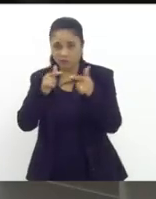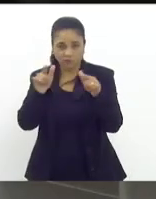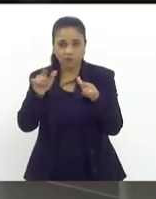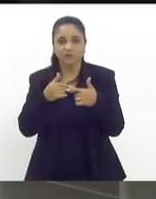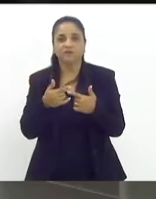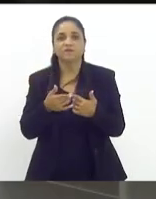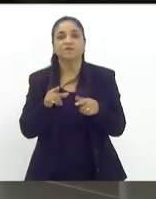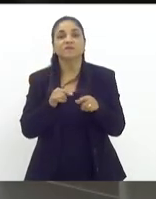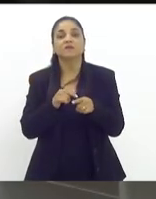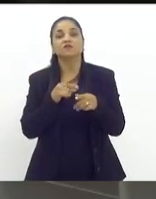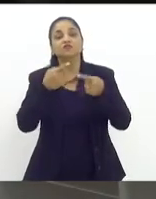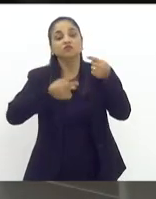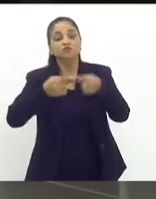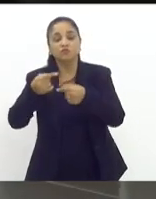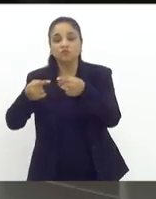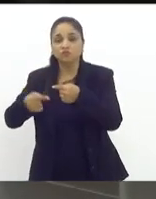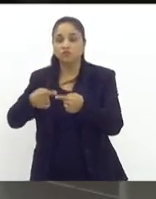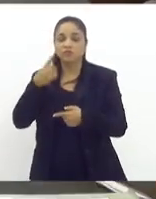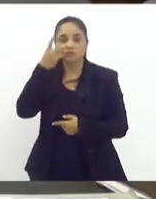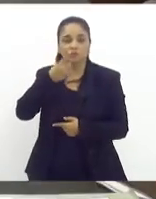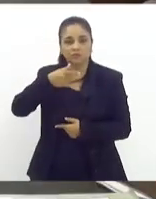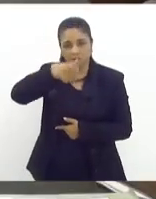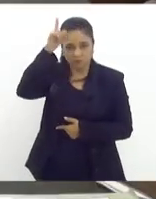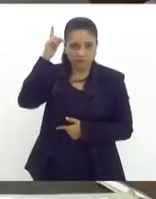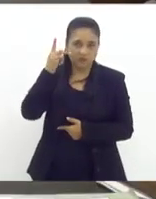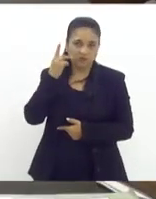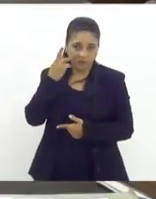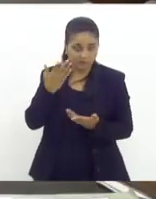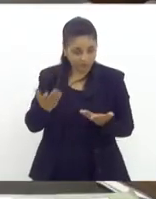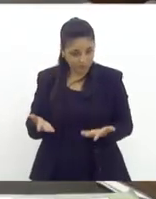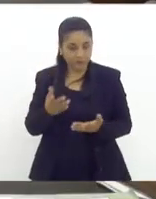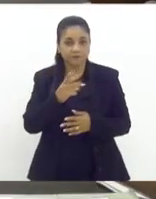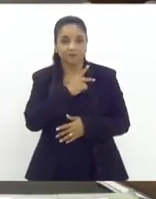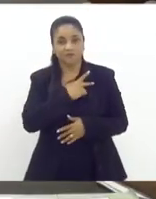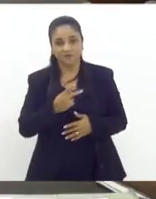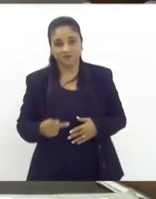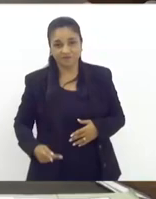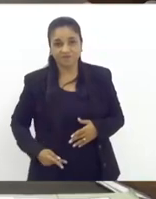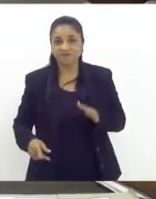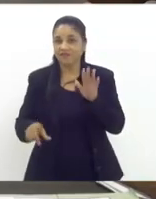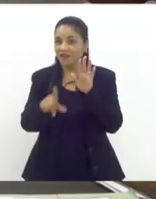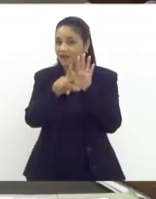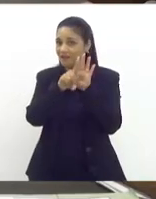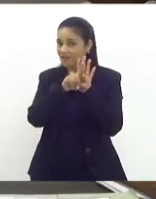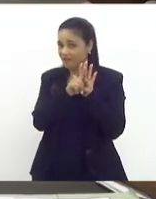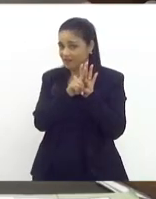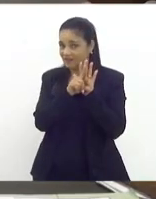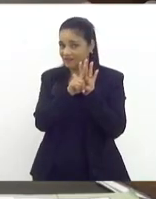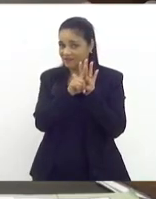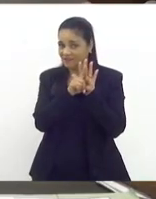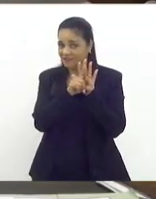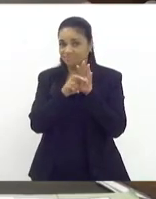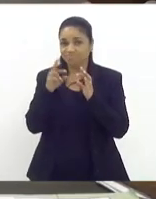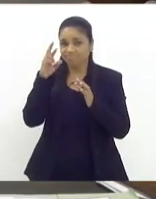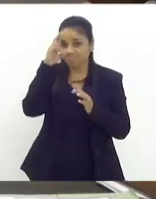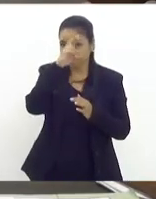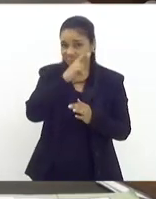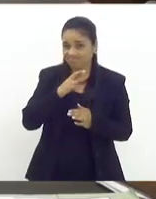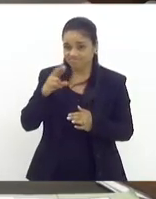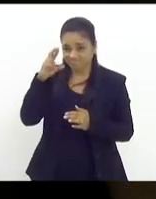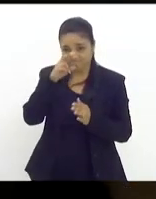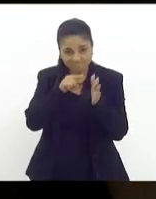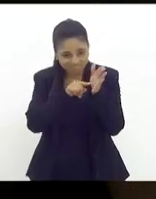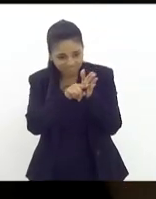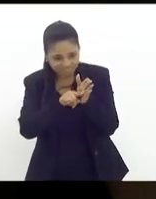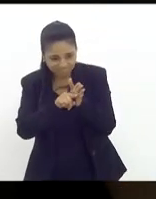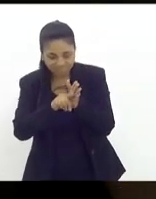juridicidade. Para discutir. Em discussão, deputado Luiz Paulo. Senhor presidente, a lei da autovistoria é de